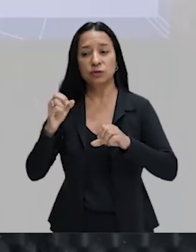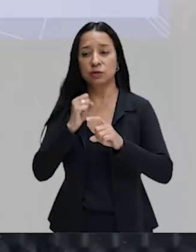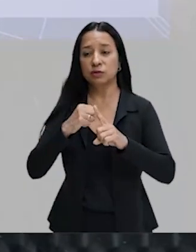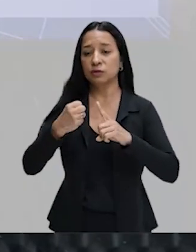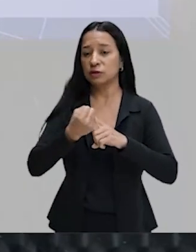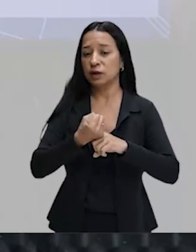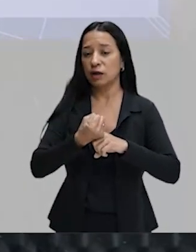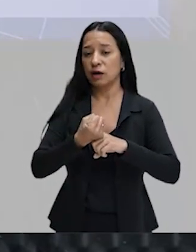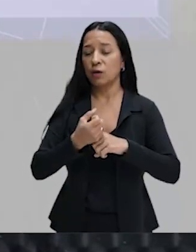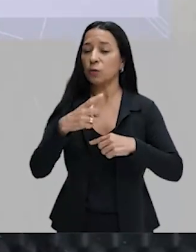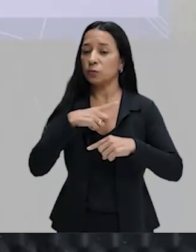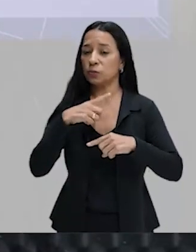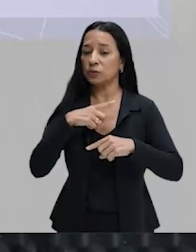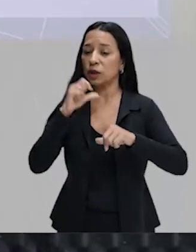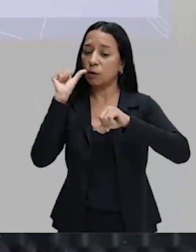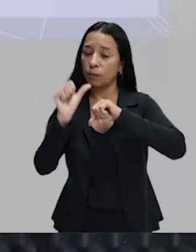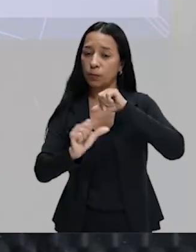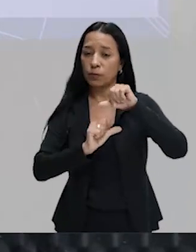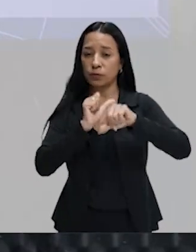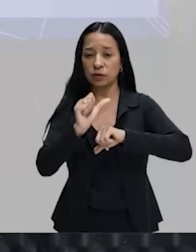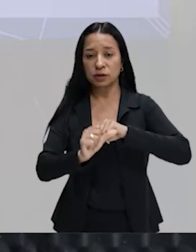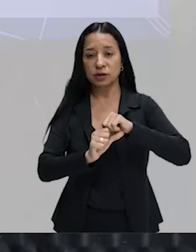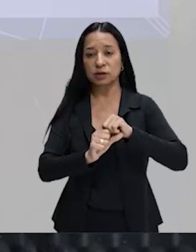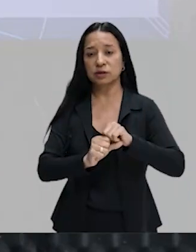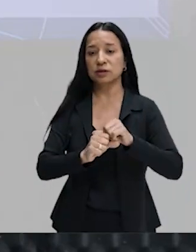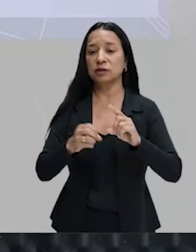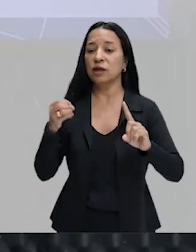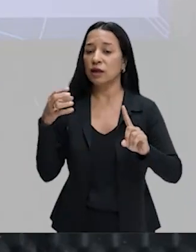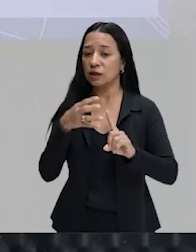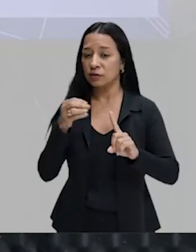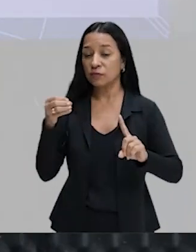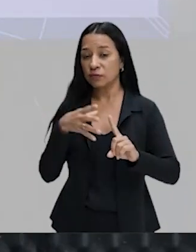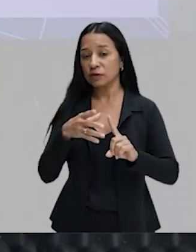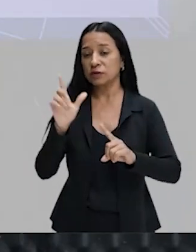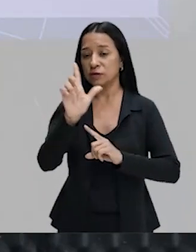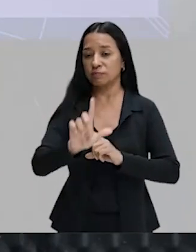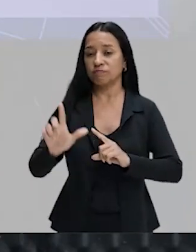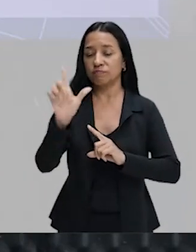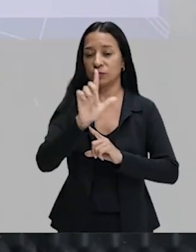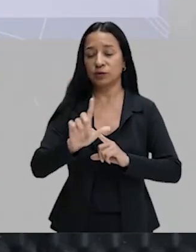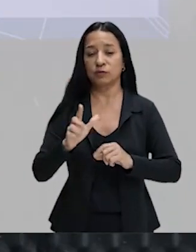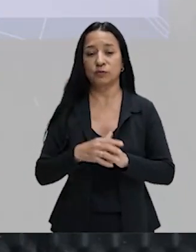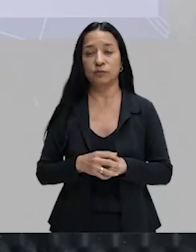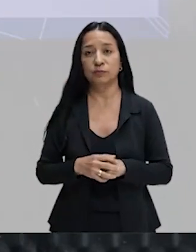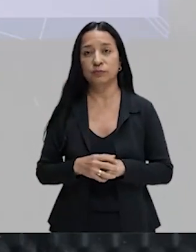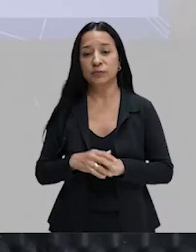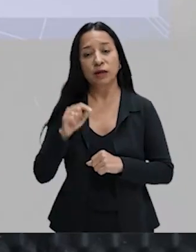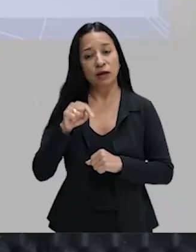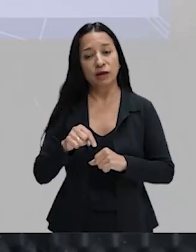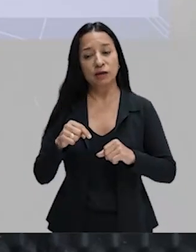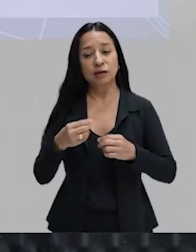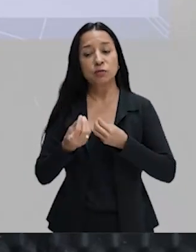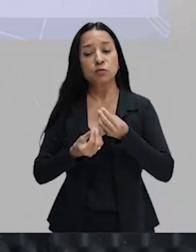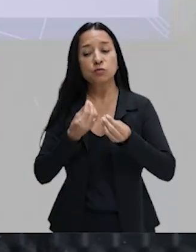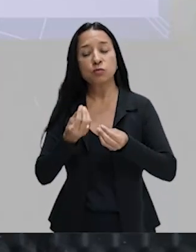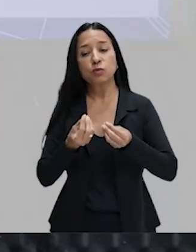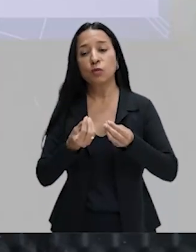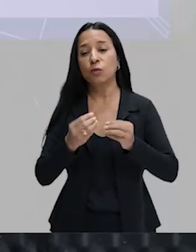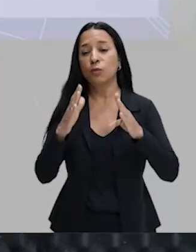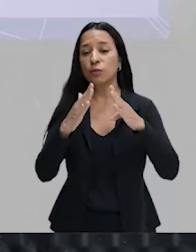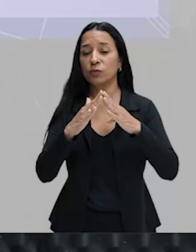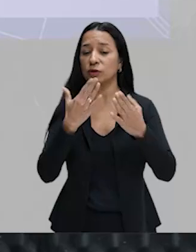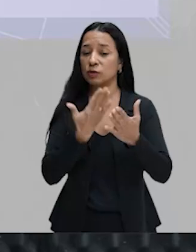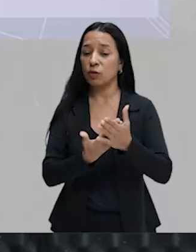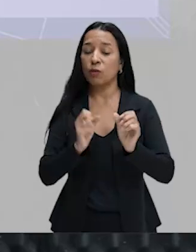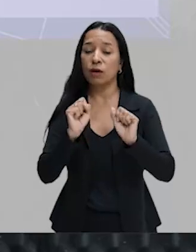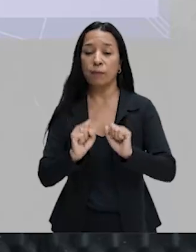vai refletir em todos os campos e com a literatura, com a arte não é diferente. Então, coloquei aqui como escola, mas você já sabe, pode ser escola, pode ser movimento, tá